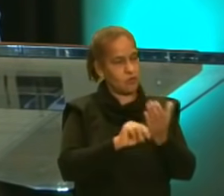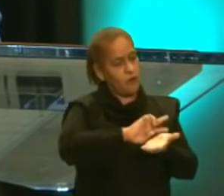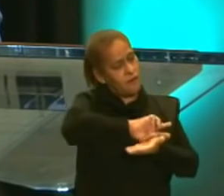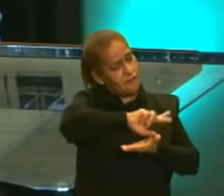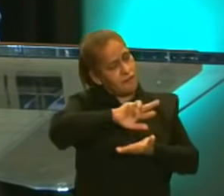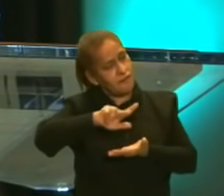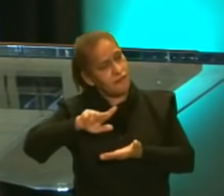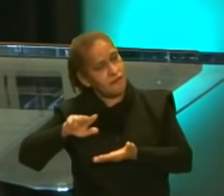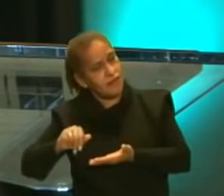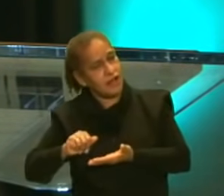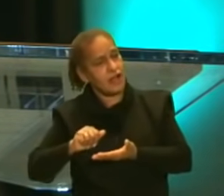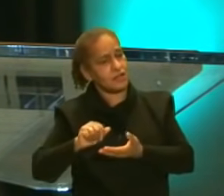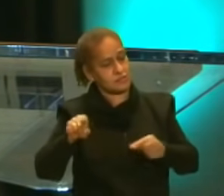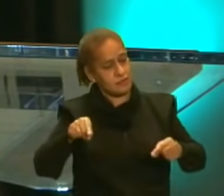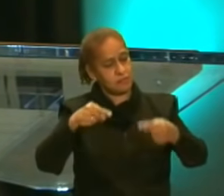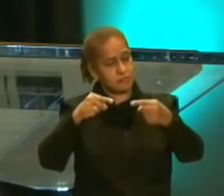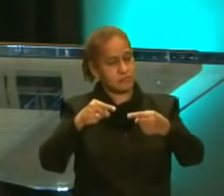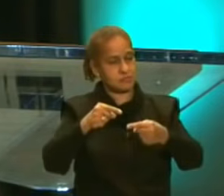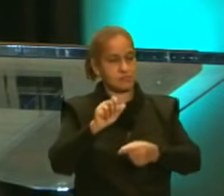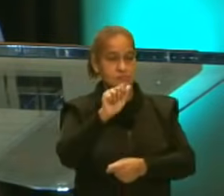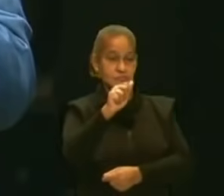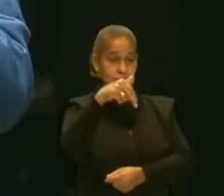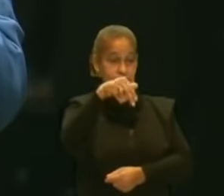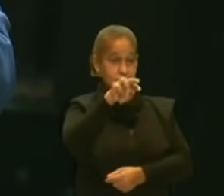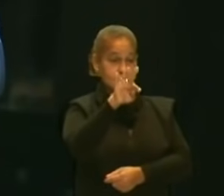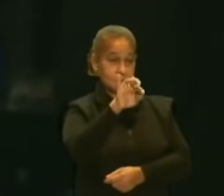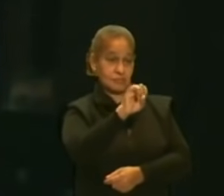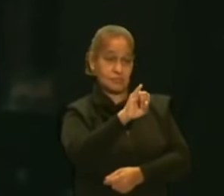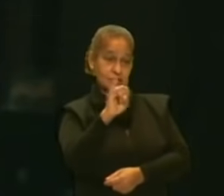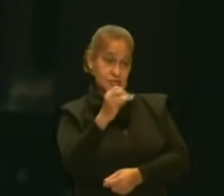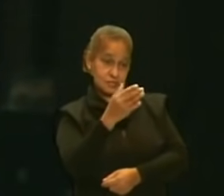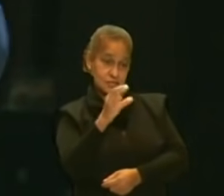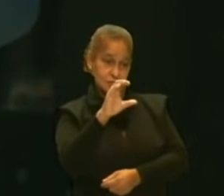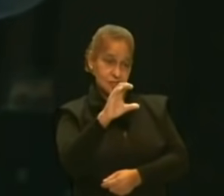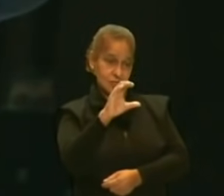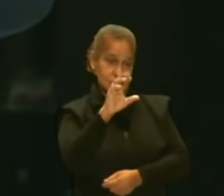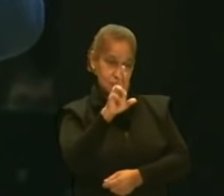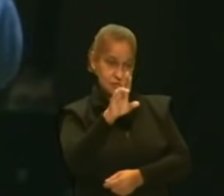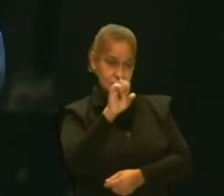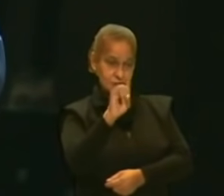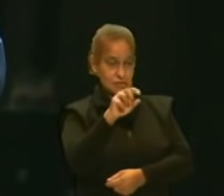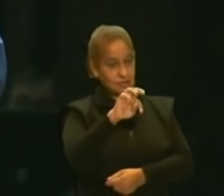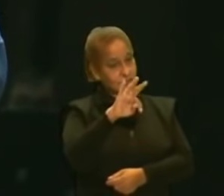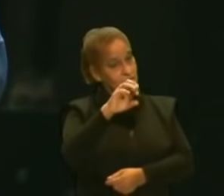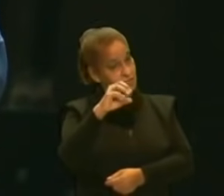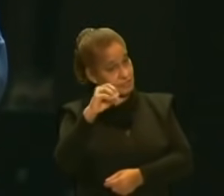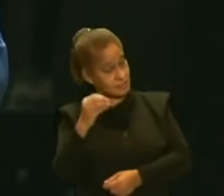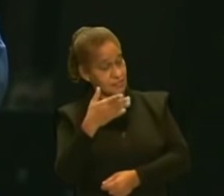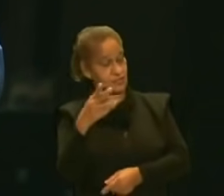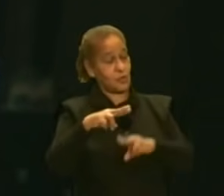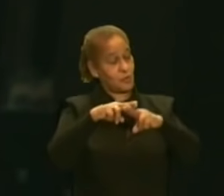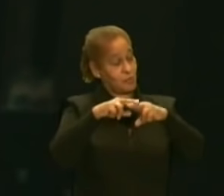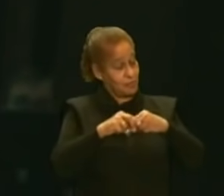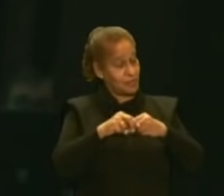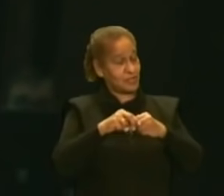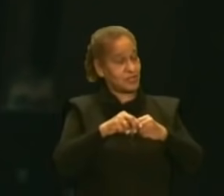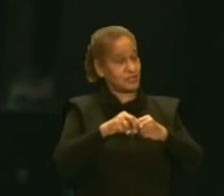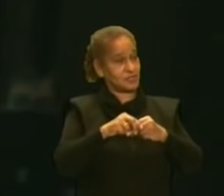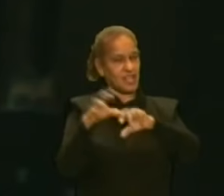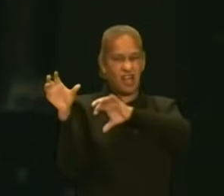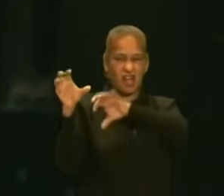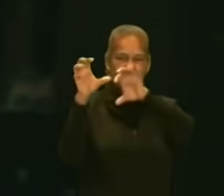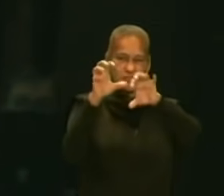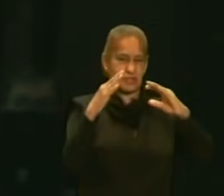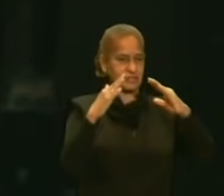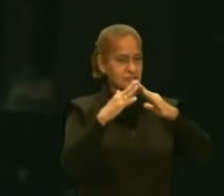chegar um momento em que a influência da igreja vai ser retirada do contexto